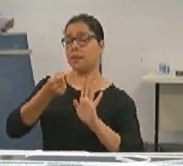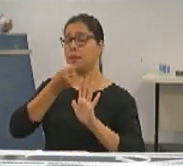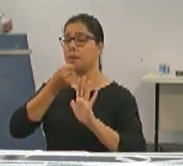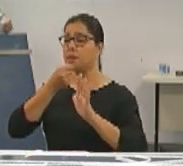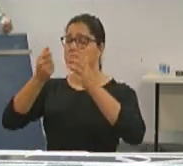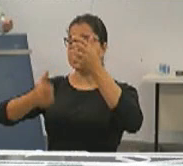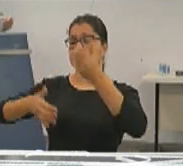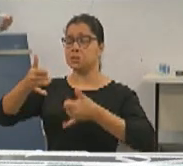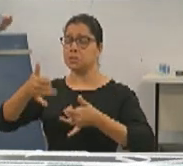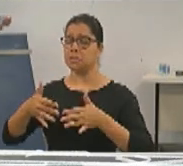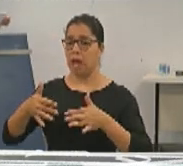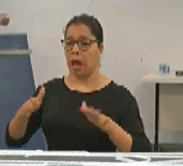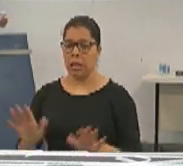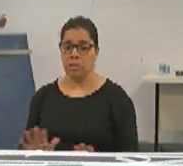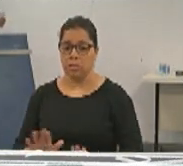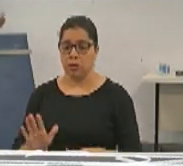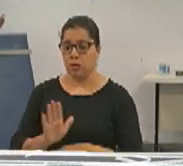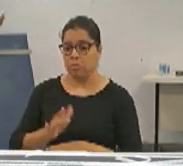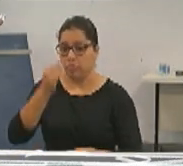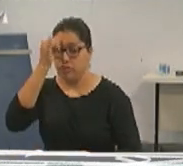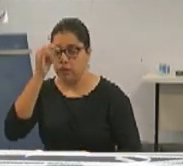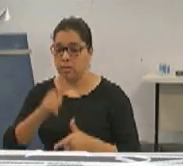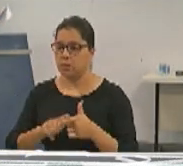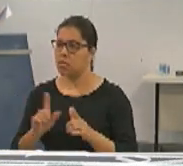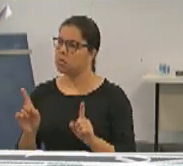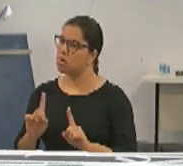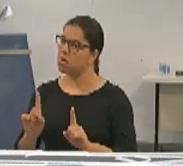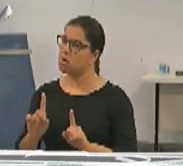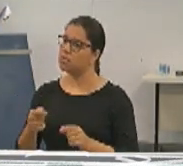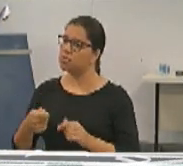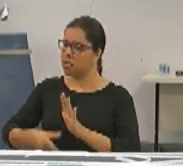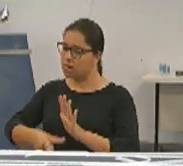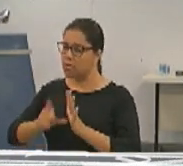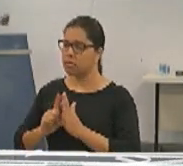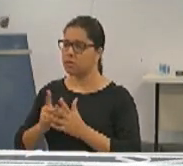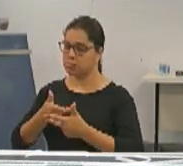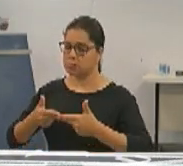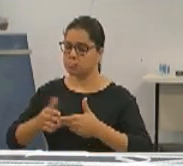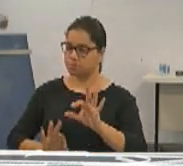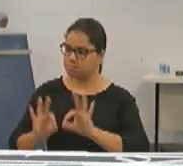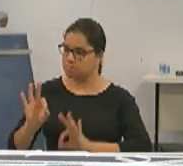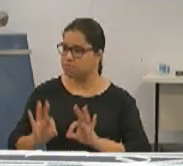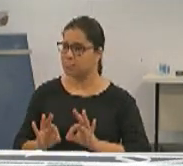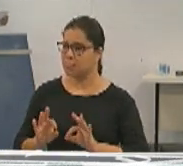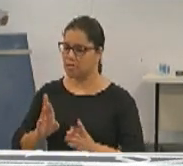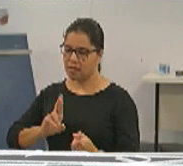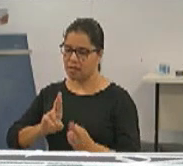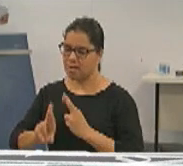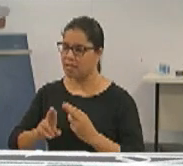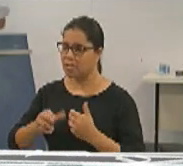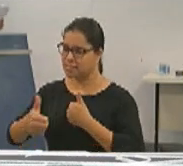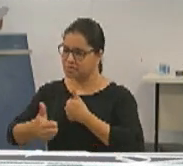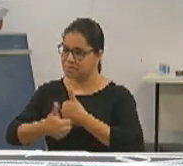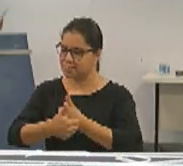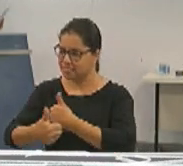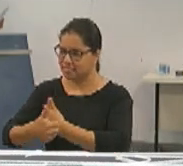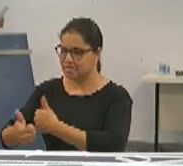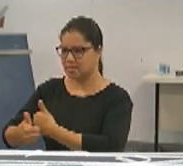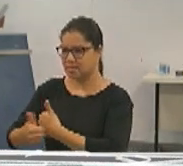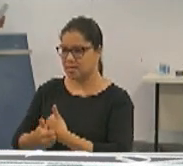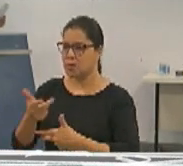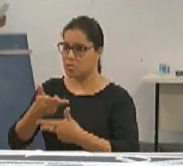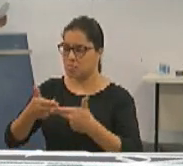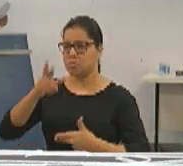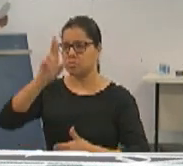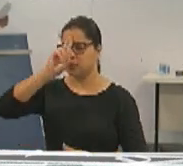para apagar incêndio, muitas vezes criados pelo distanciamento. Nossa meta é aproximar as relações. Vamos promover ações de gestão,